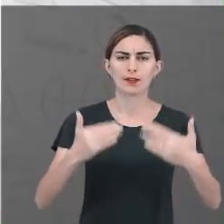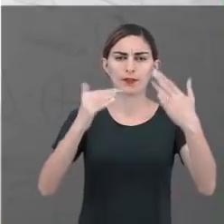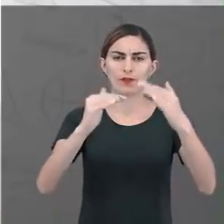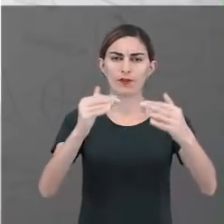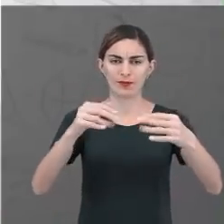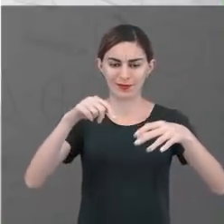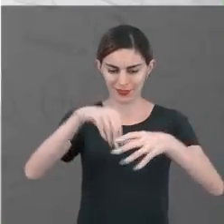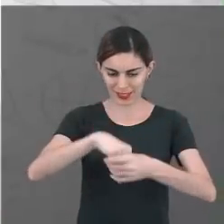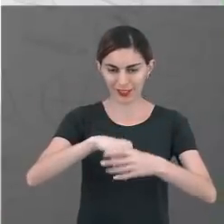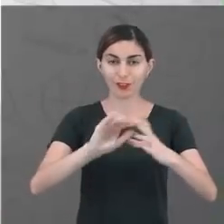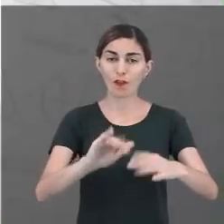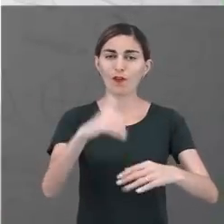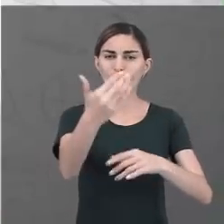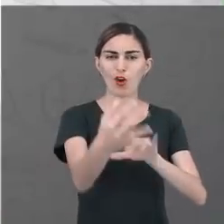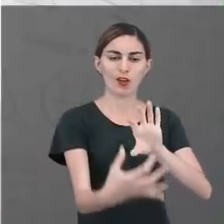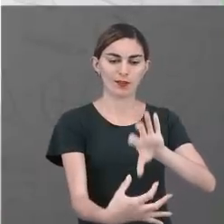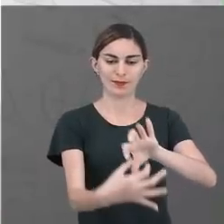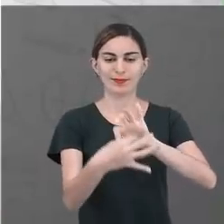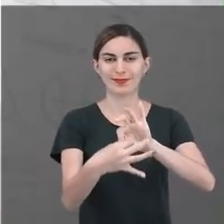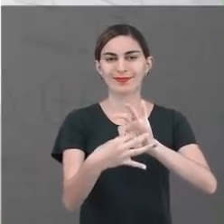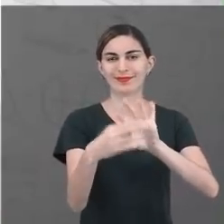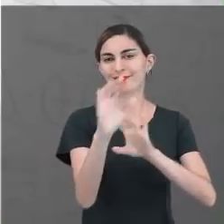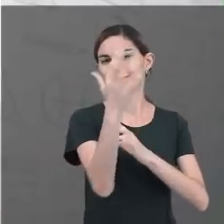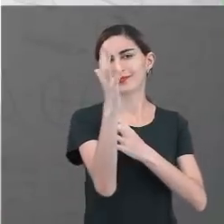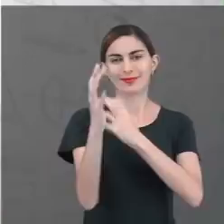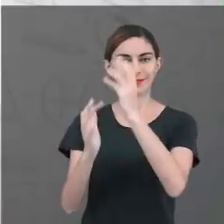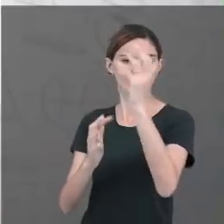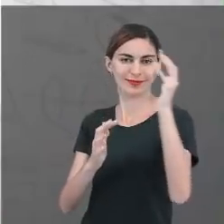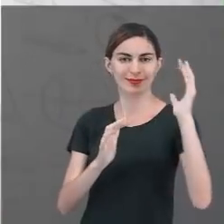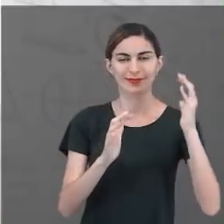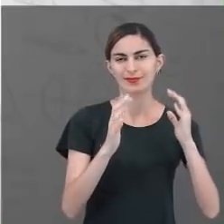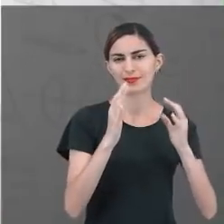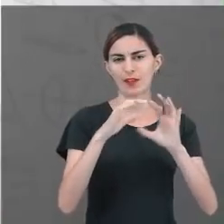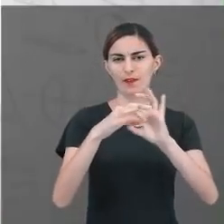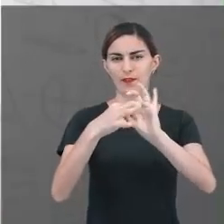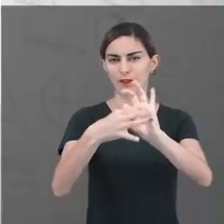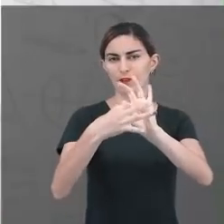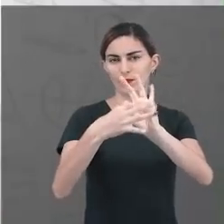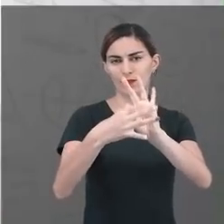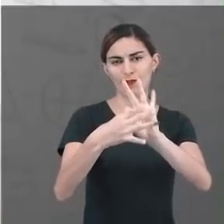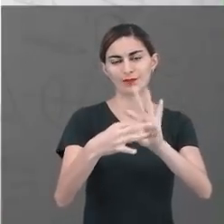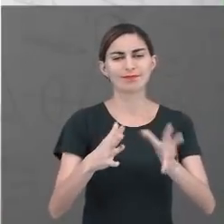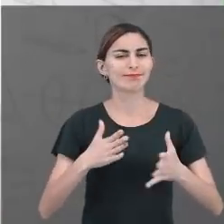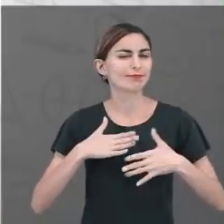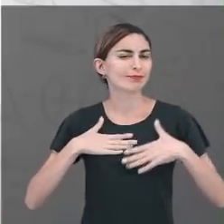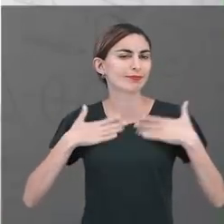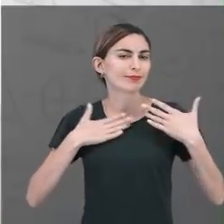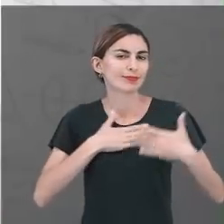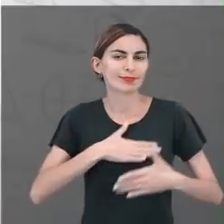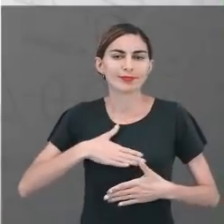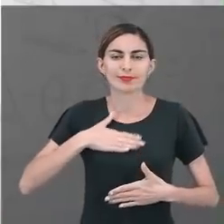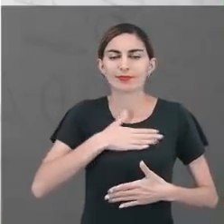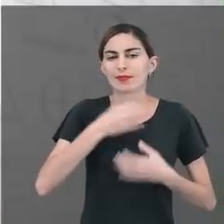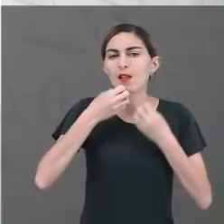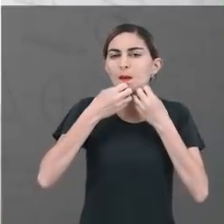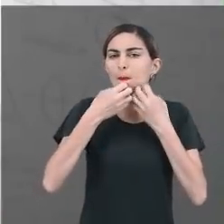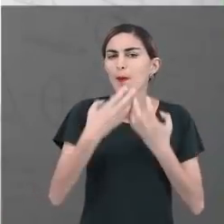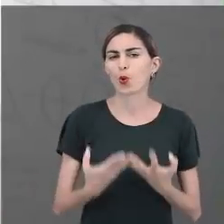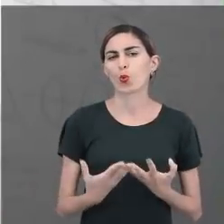interno fica absolutamente integrado com o ambiente externo, que no caso é um ambiente absolutamente agradável, com muitas